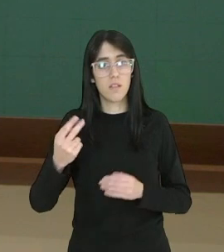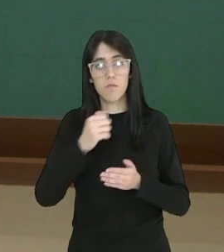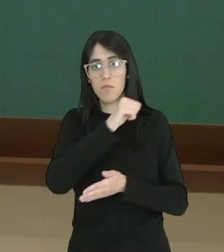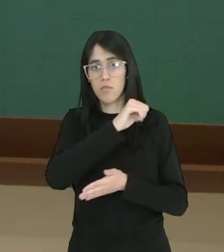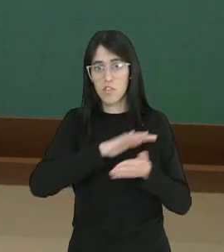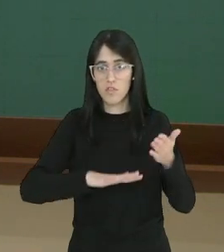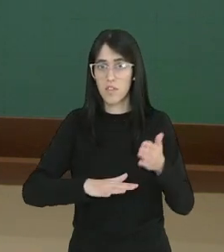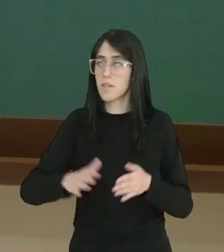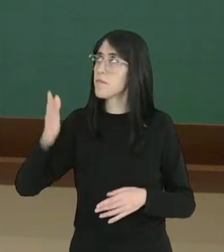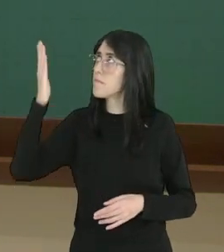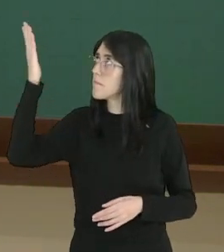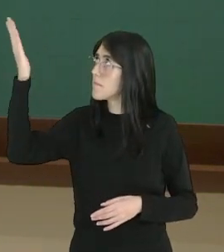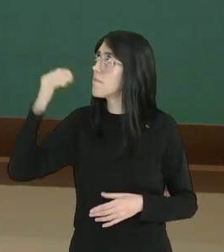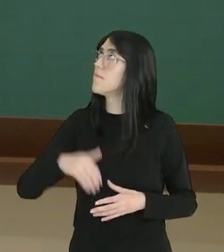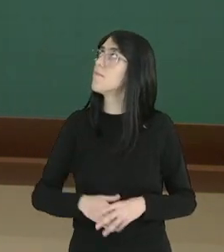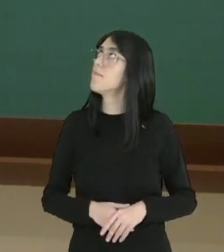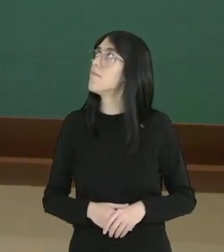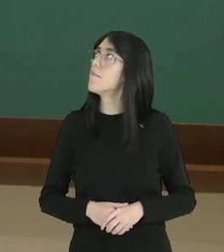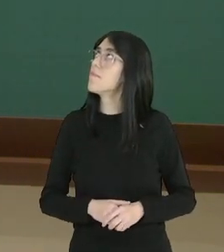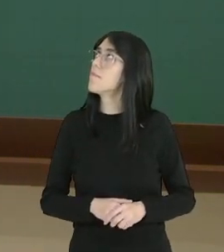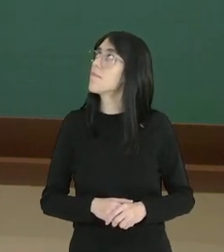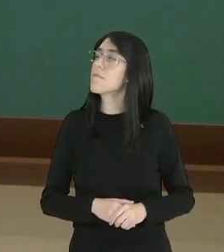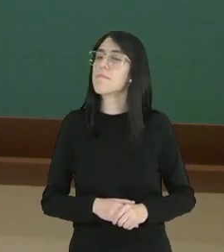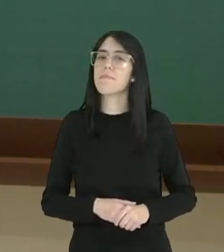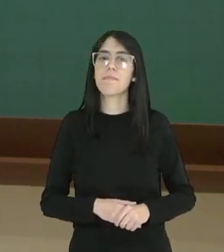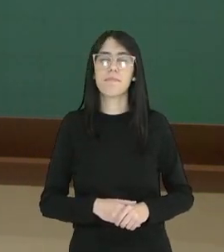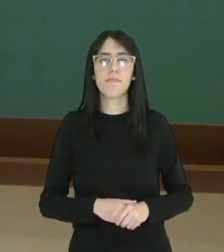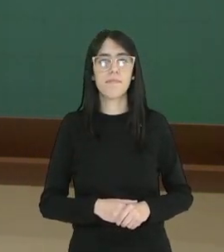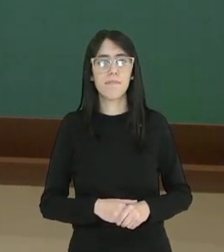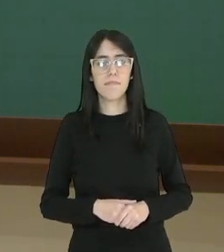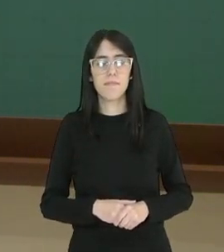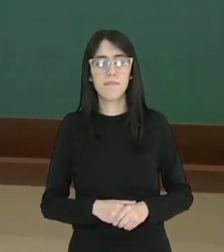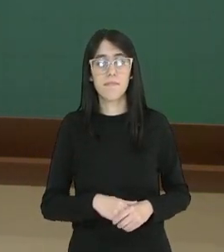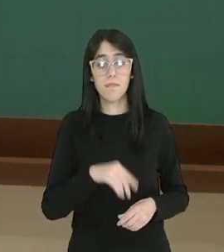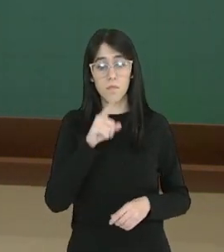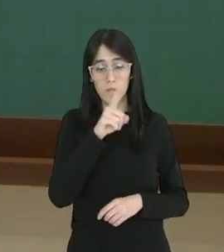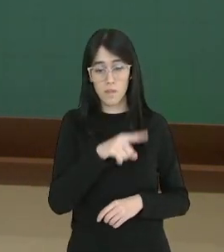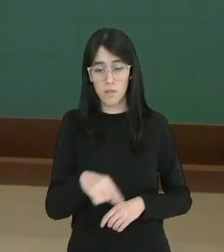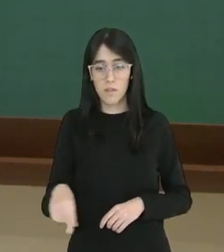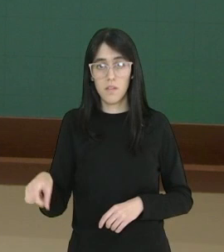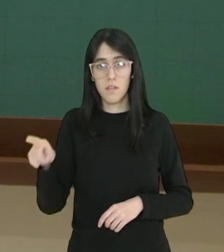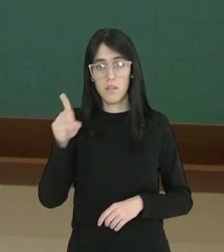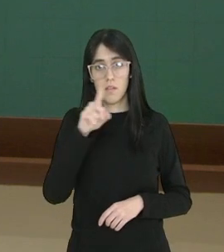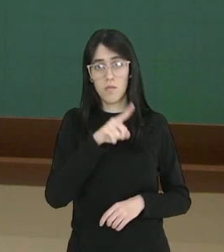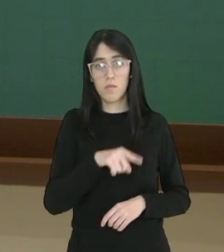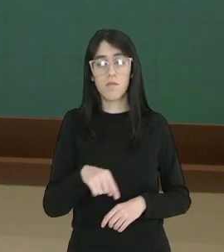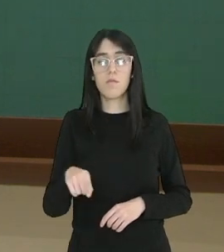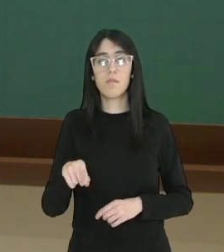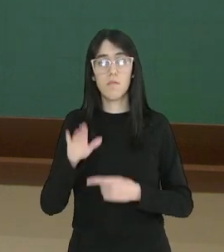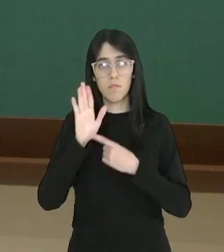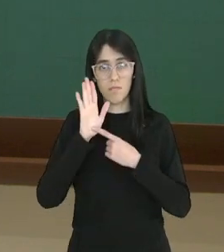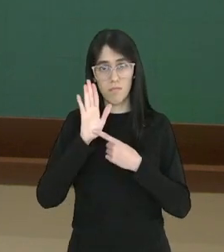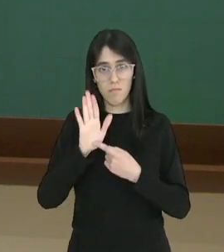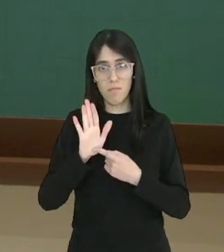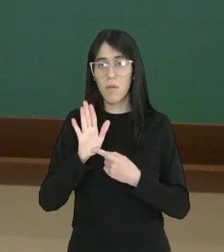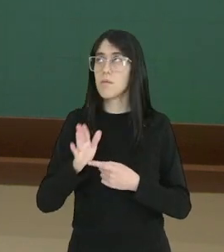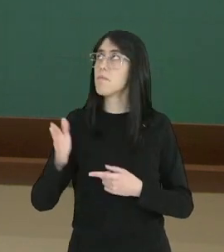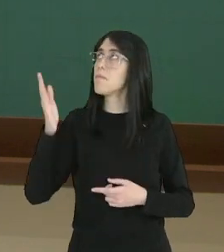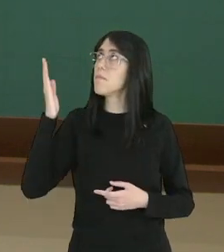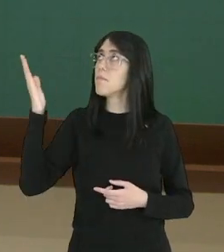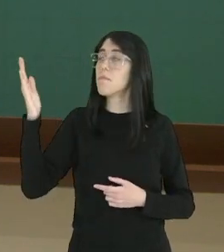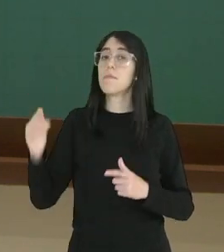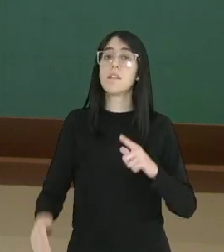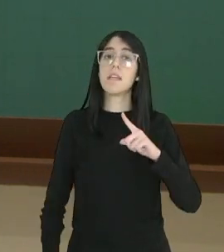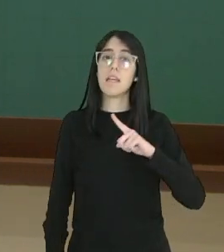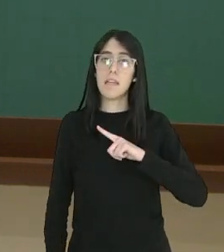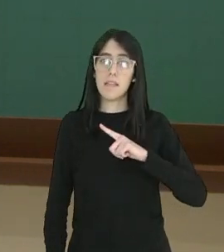praticando 2. No praticando 2, a circunferência representada abaixo tem